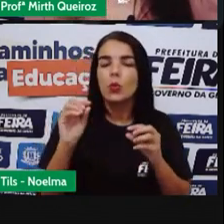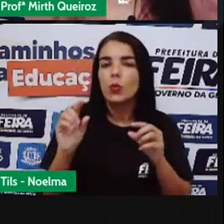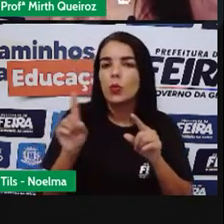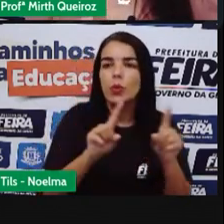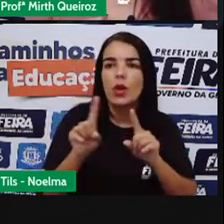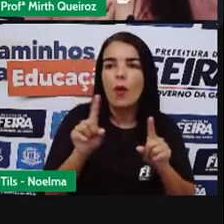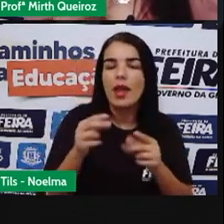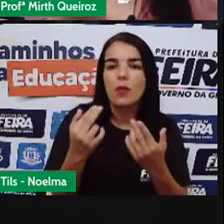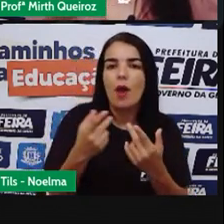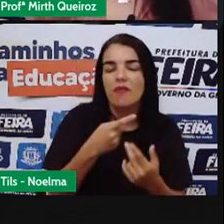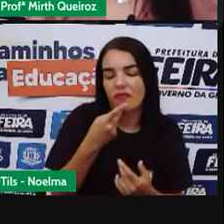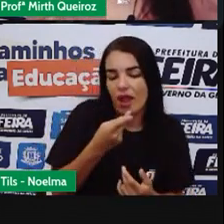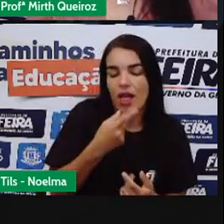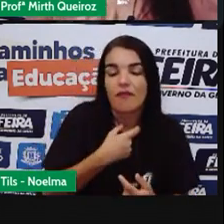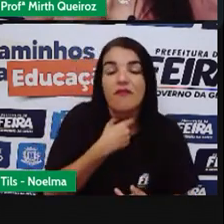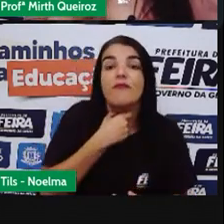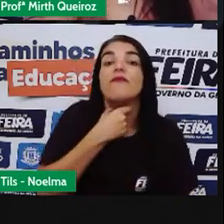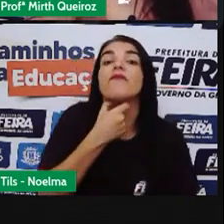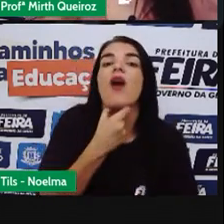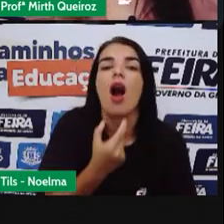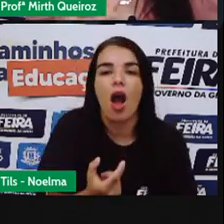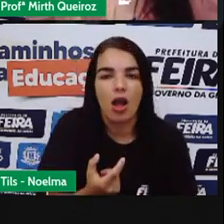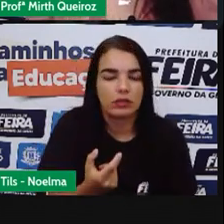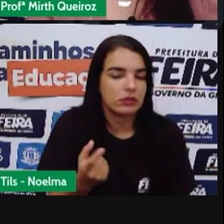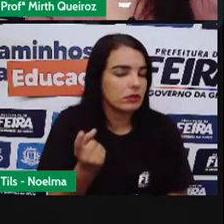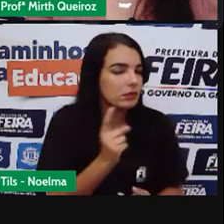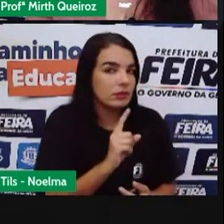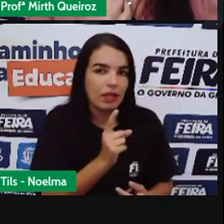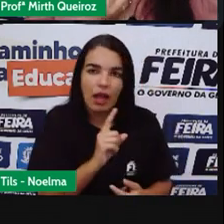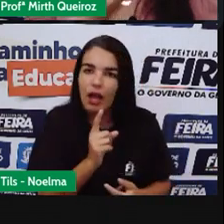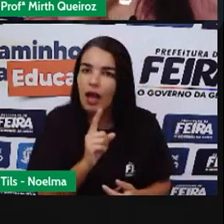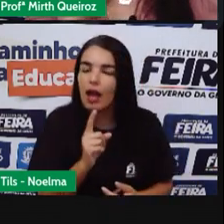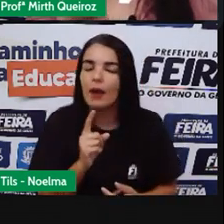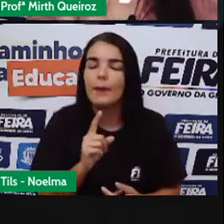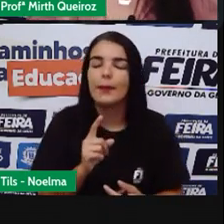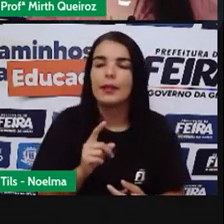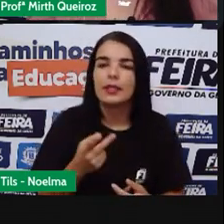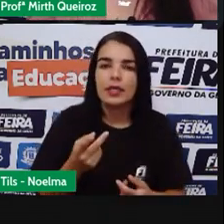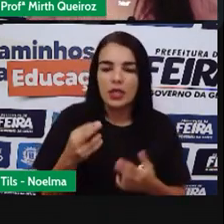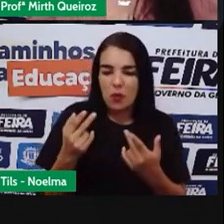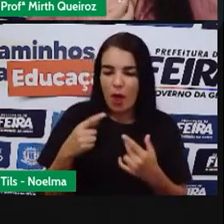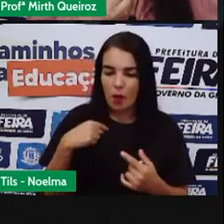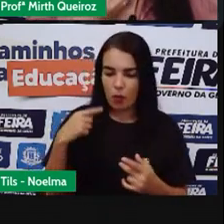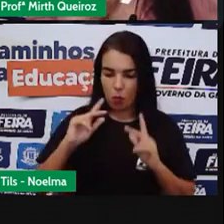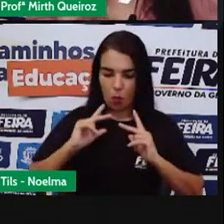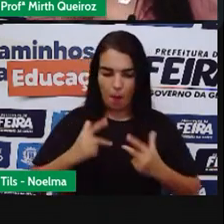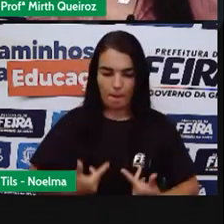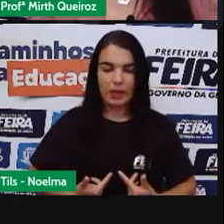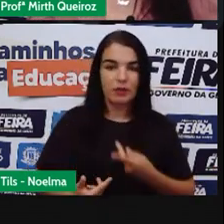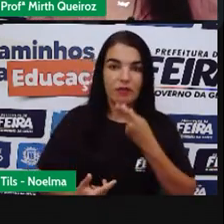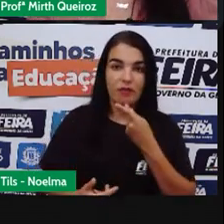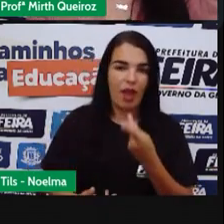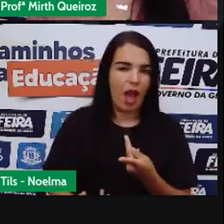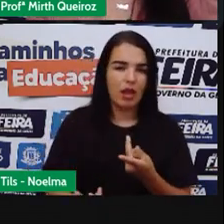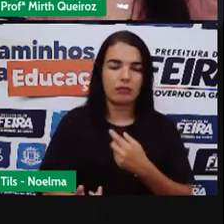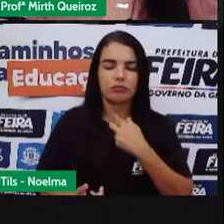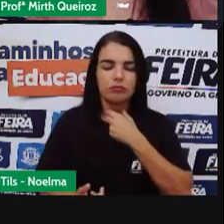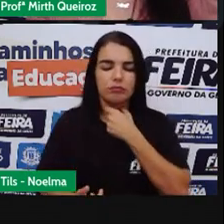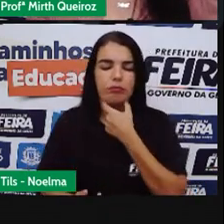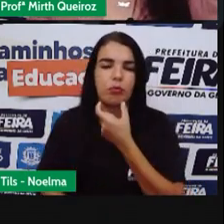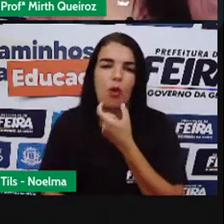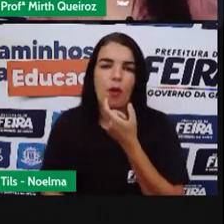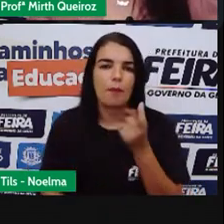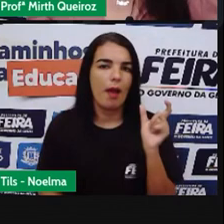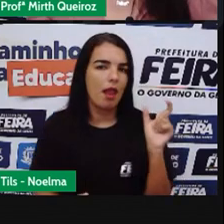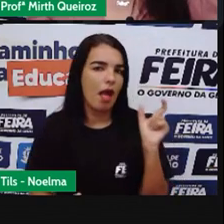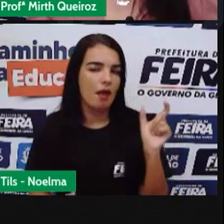da fonética, né? De sair esses sons, esses pronúncios que a gente faz, né? Eles são de palavras,